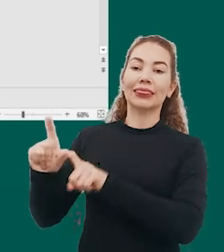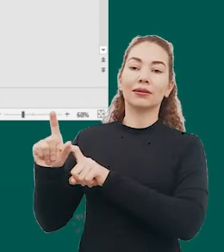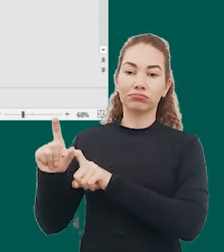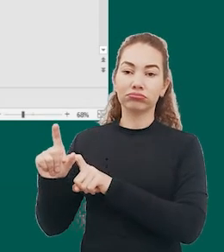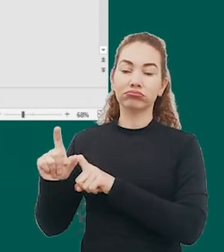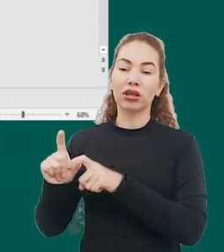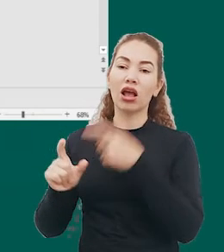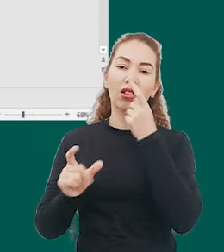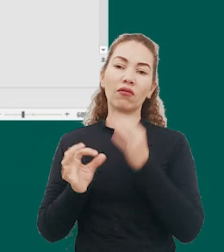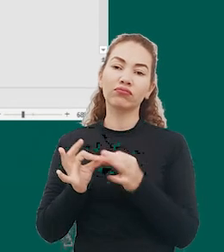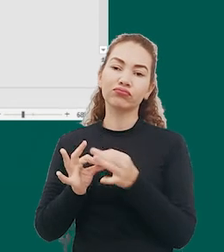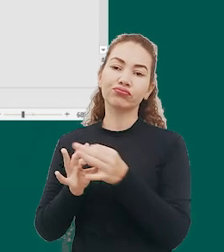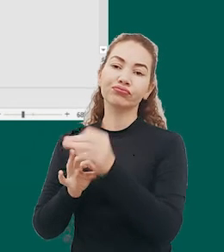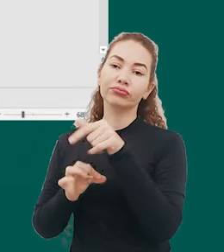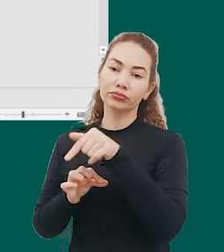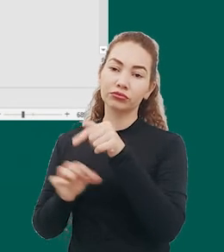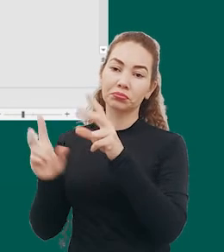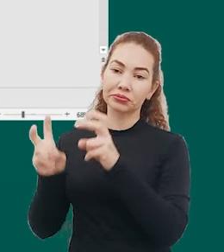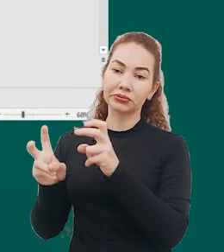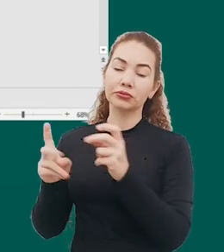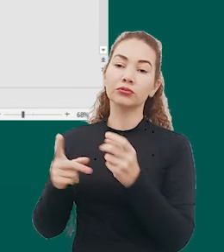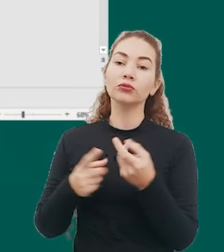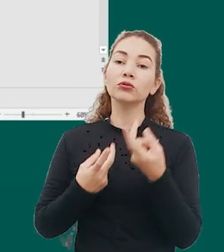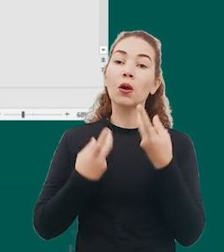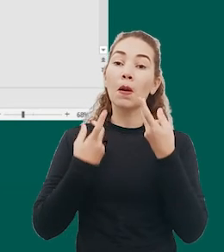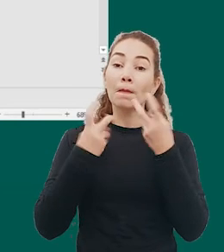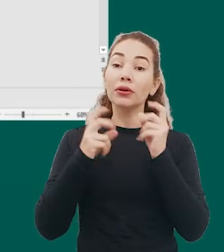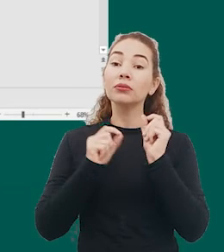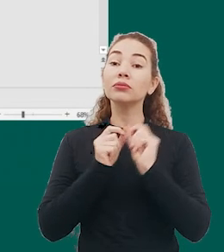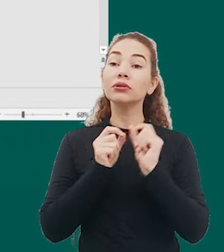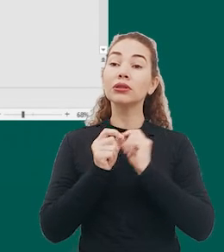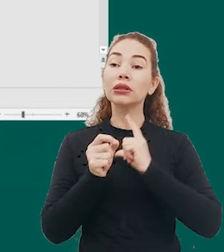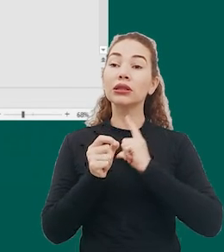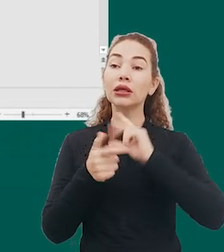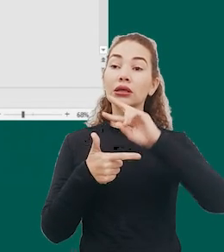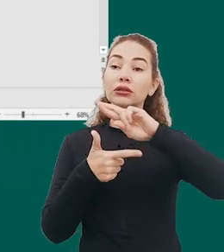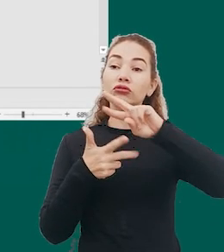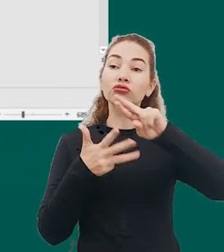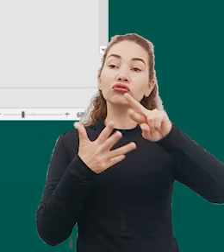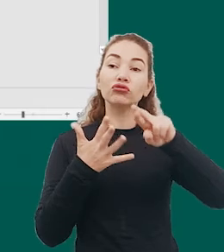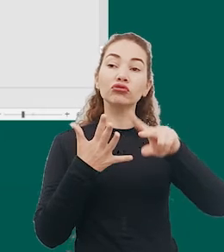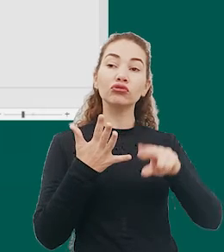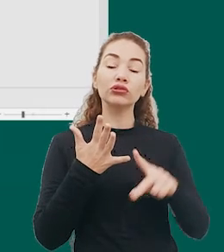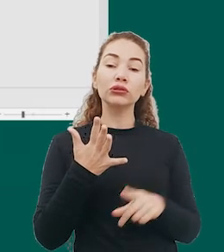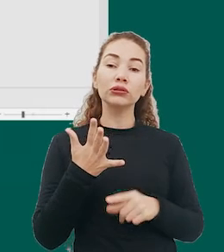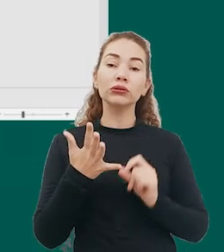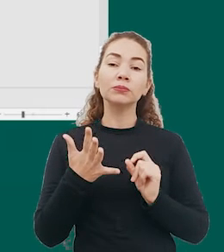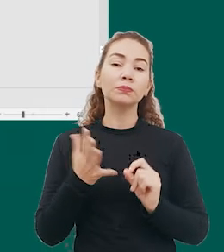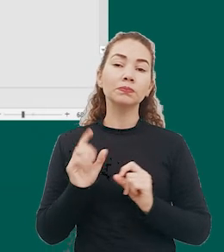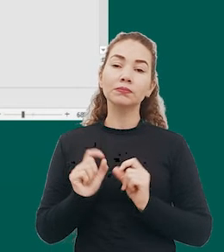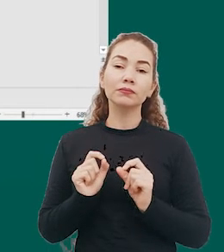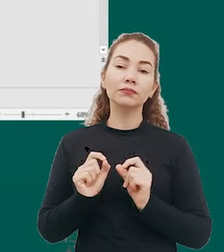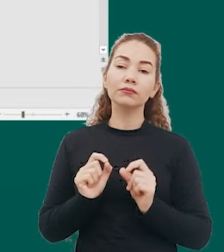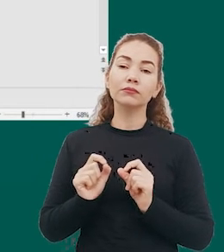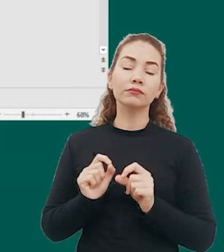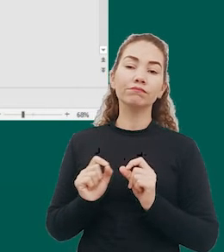vou me estender muito falando sobre os dependentes, tendo em vista que nós temos diversos